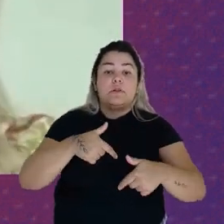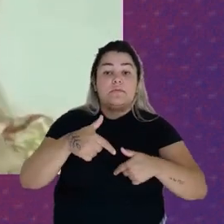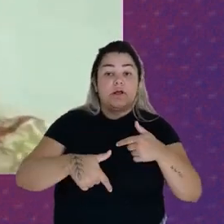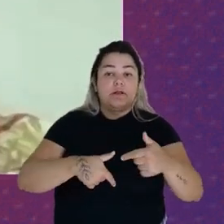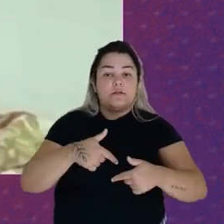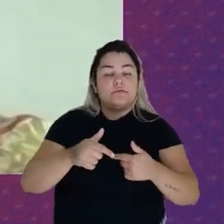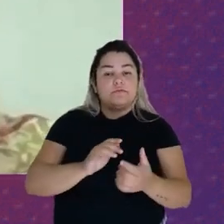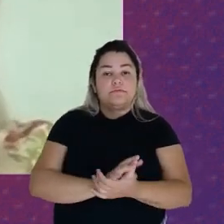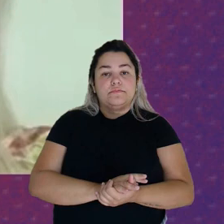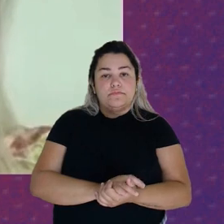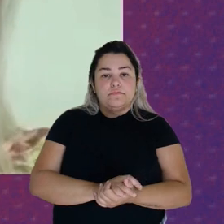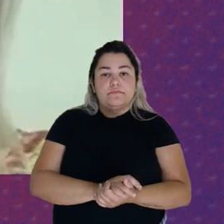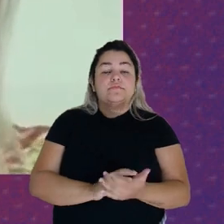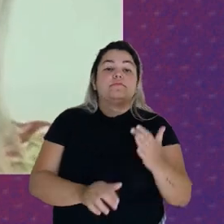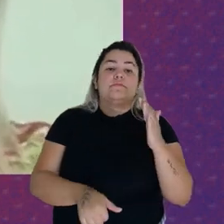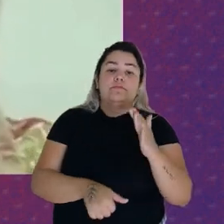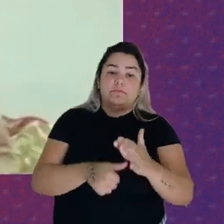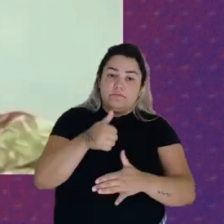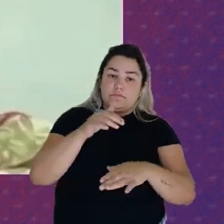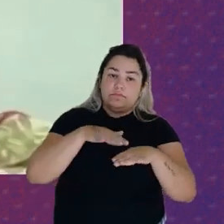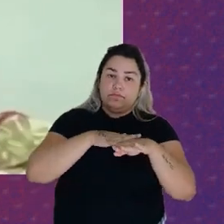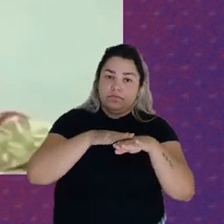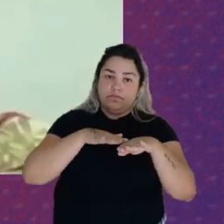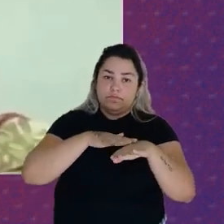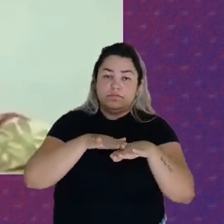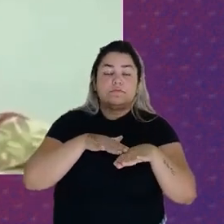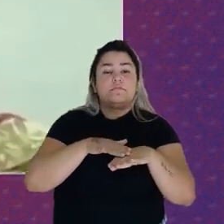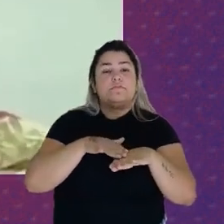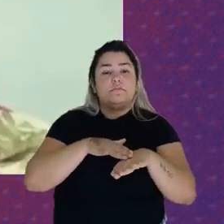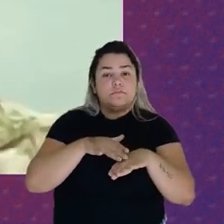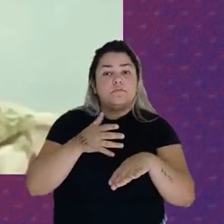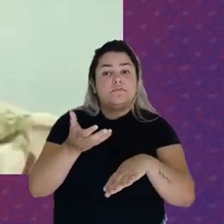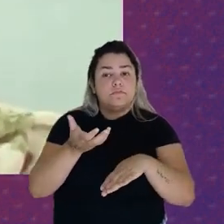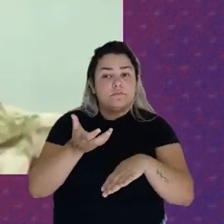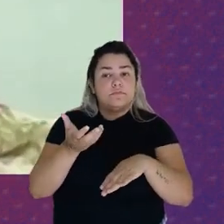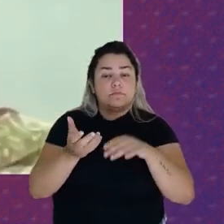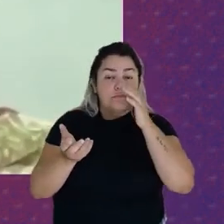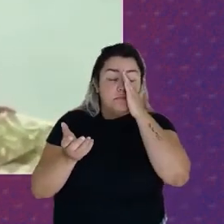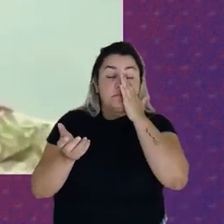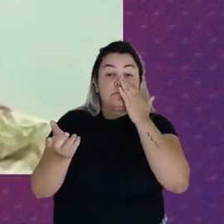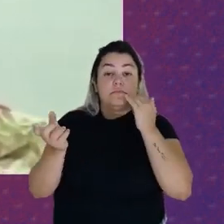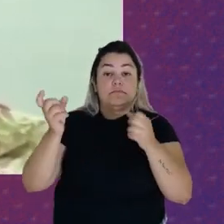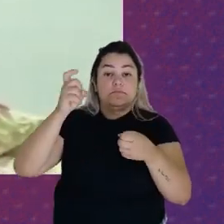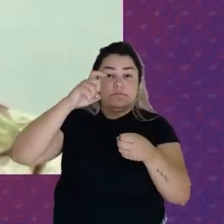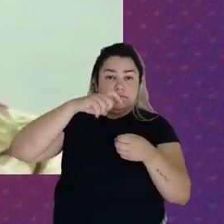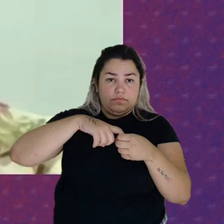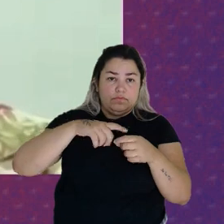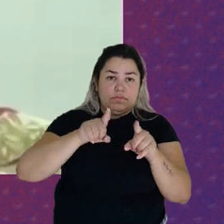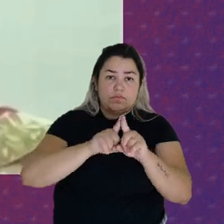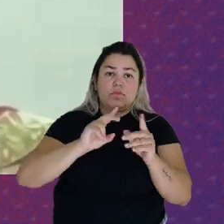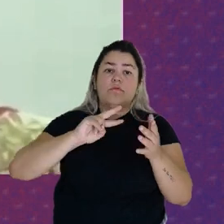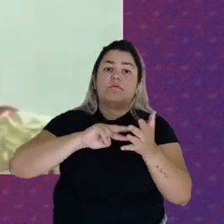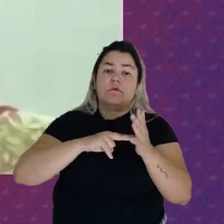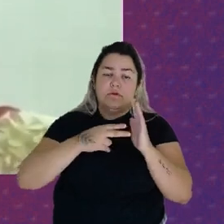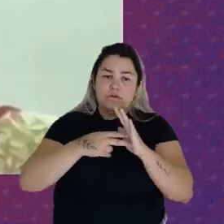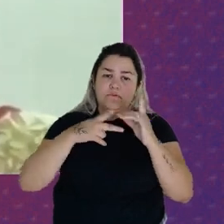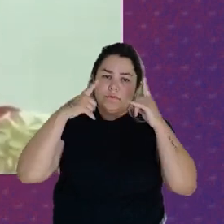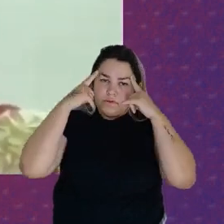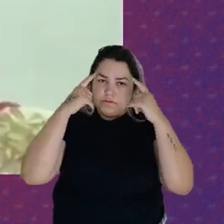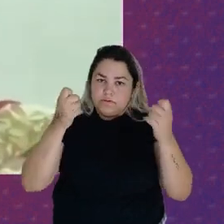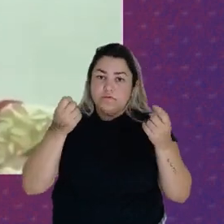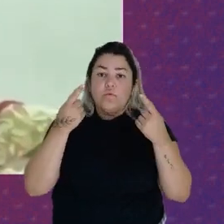neste primeiro diálogo, eu quero retomar o debate sobre o que é violência contra a